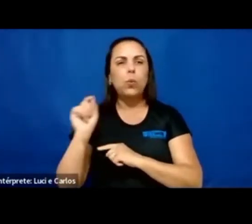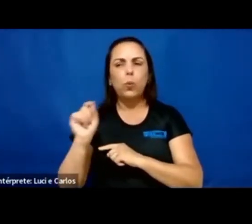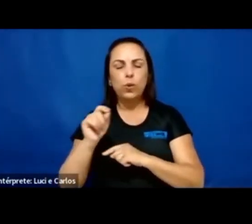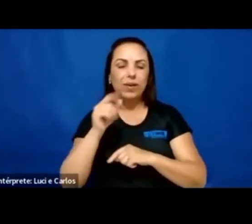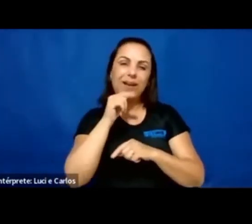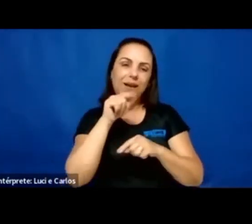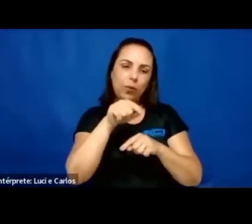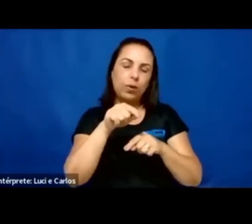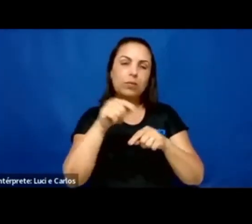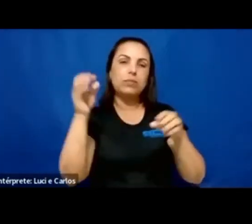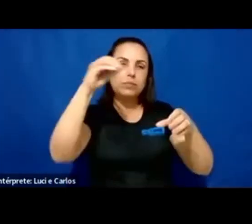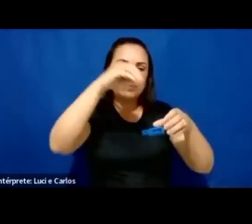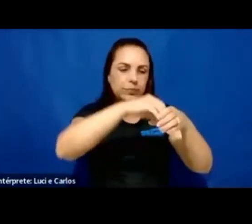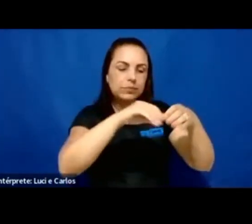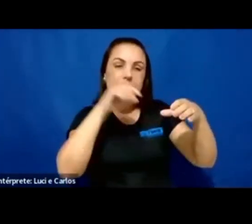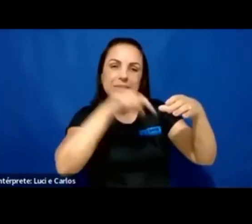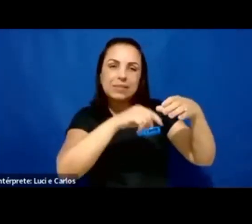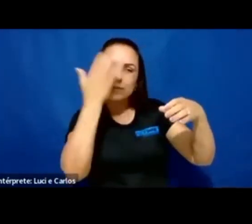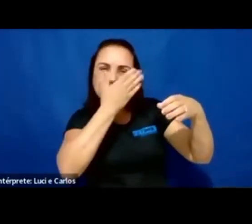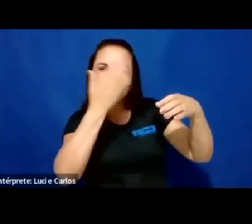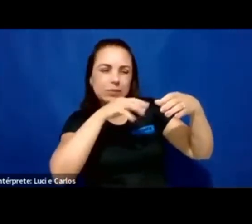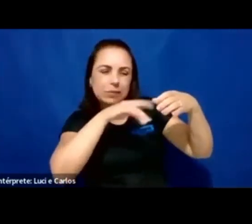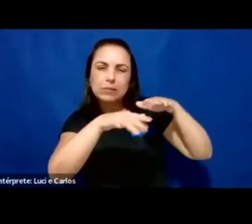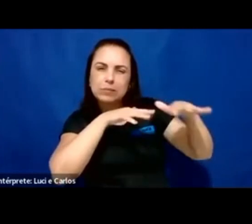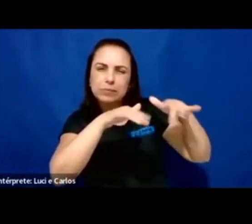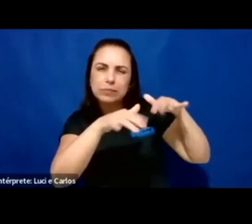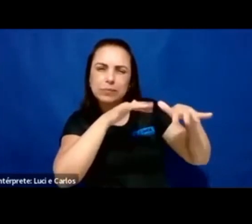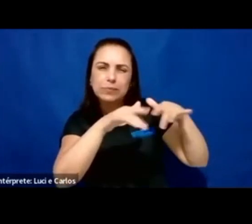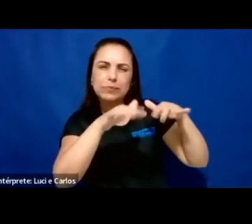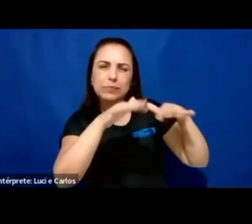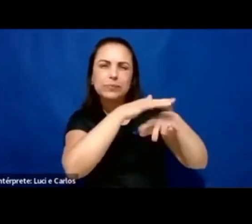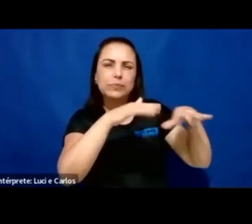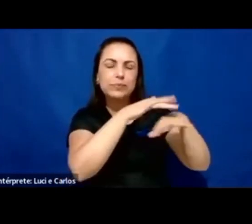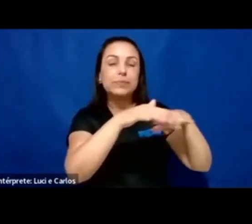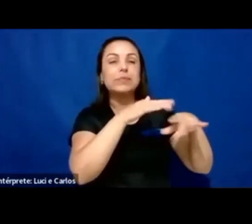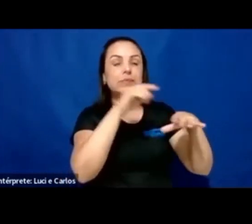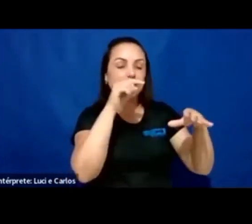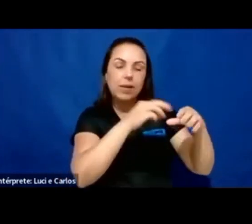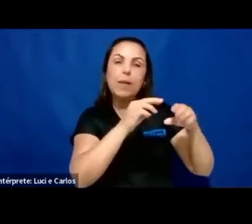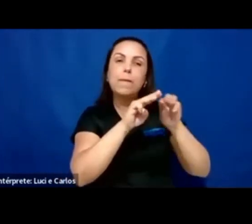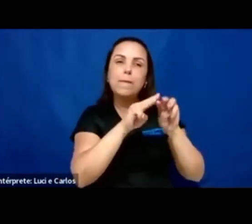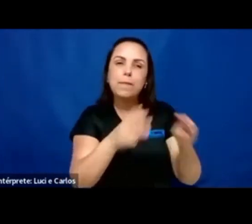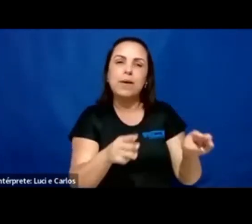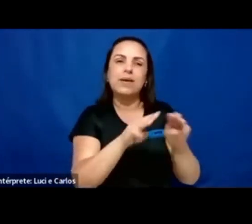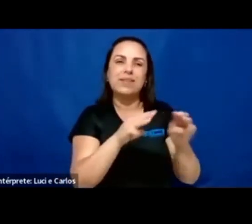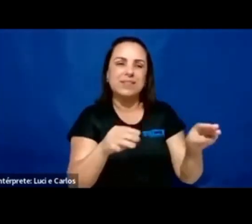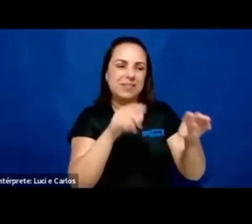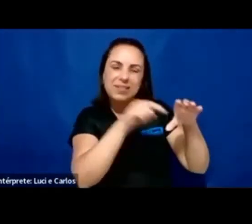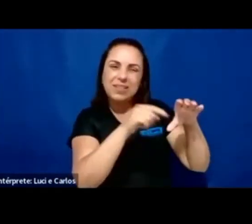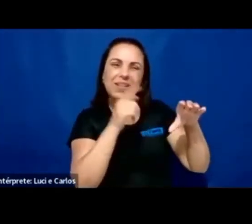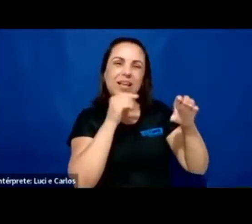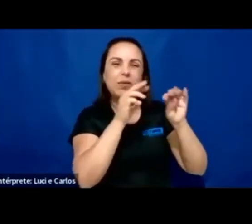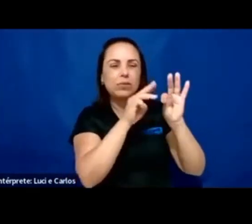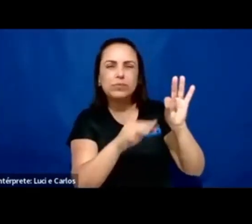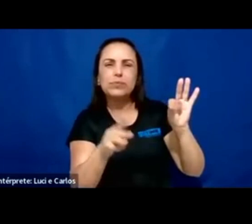outros nutrientes, como cálcio, magnésio na água. É importante também. Então, o magnetizar a água melhora o nível